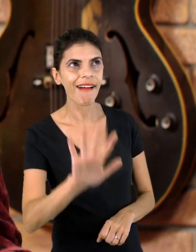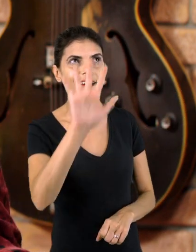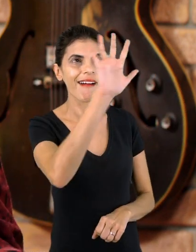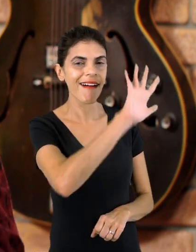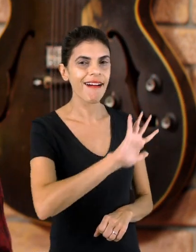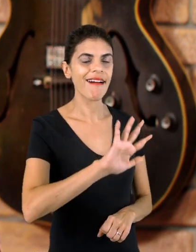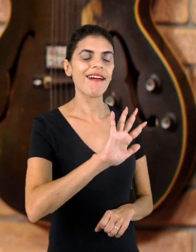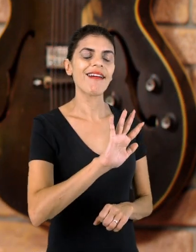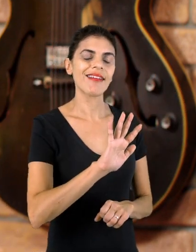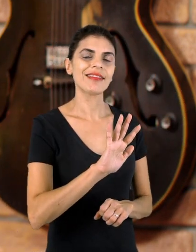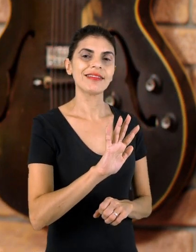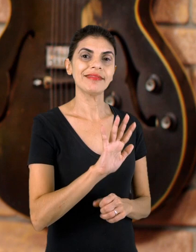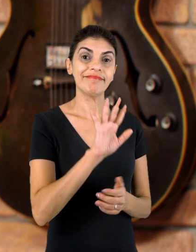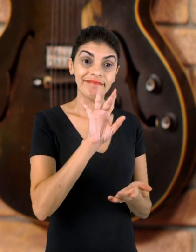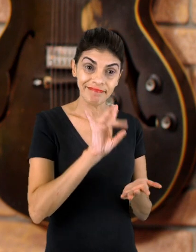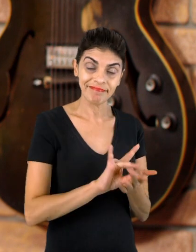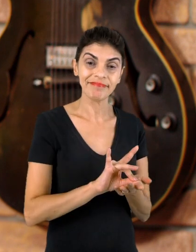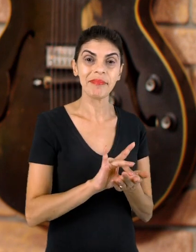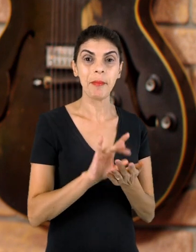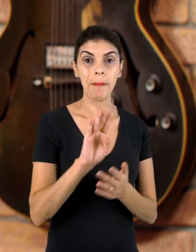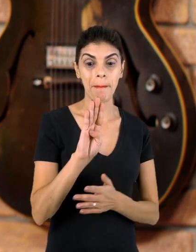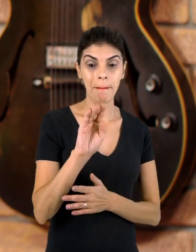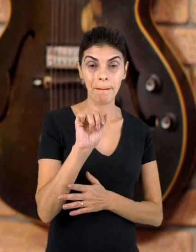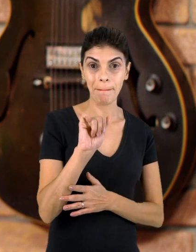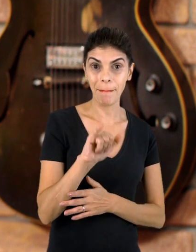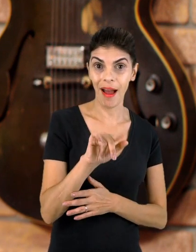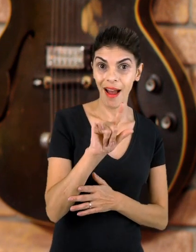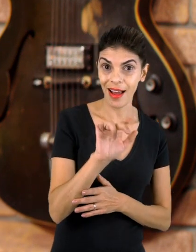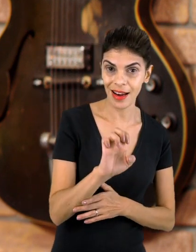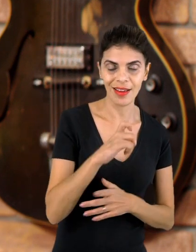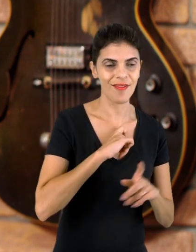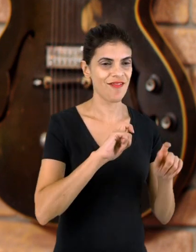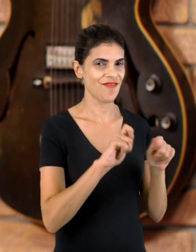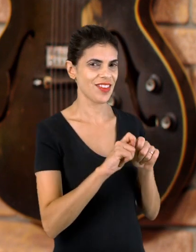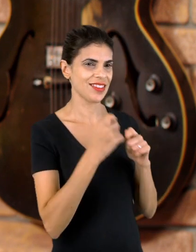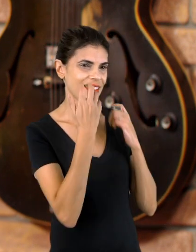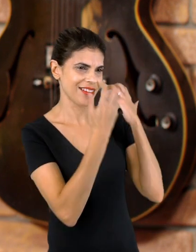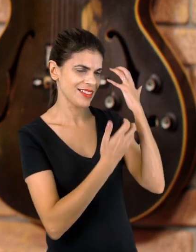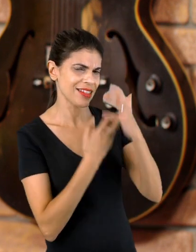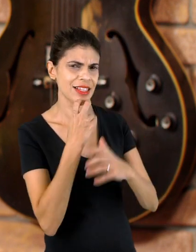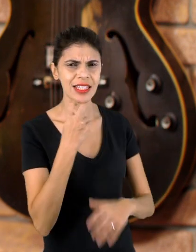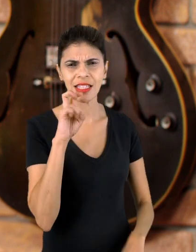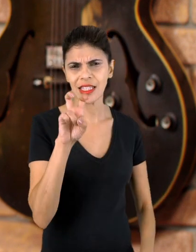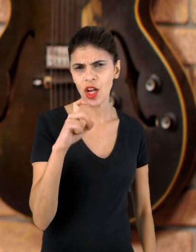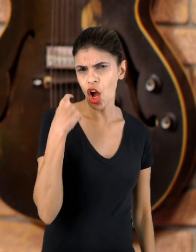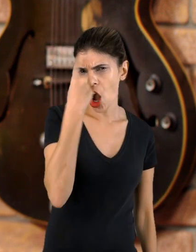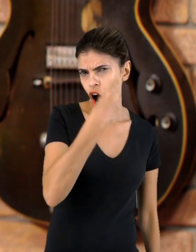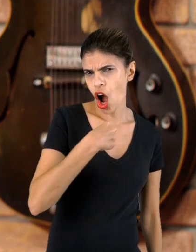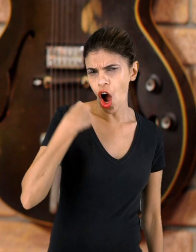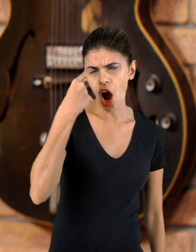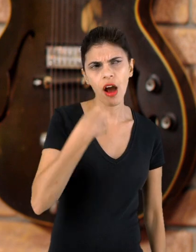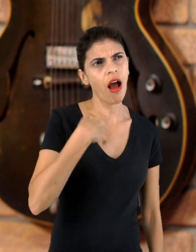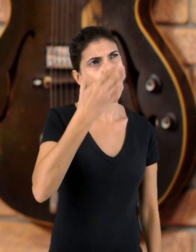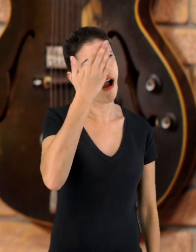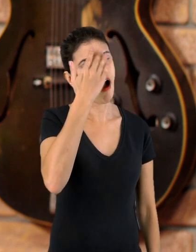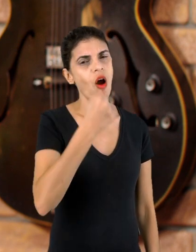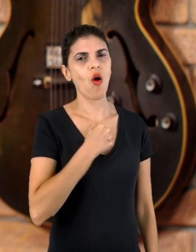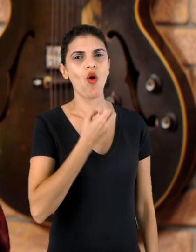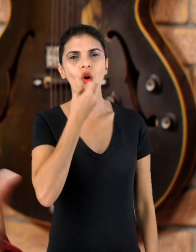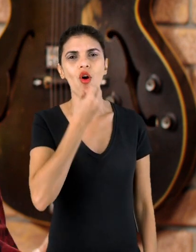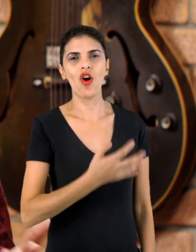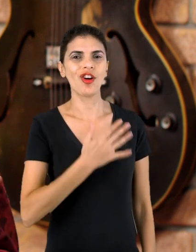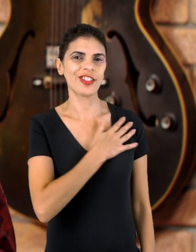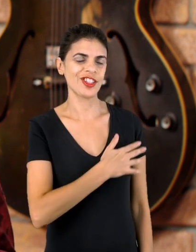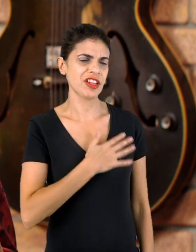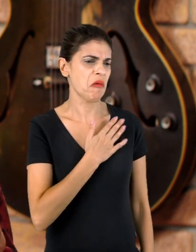panoramicamente, mas no baile, é que eu, fazendo baile mesmo, essas 5 horas de baile, é que eu fui entender do que eu gostava, eu não